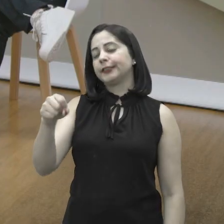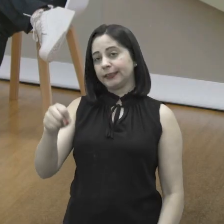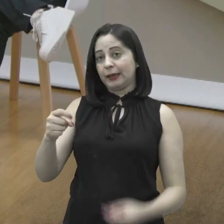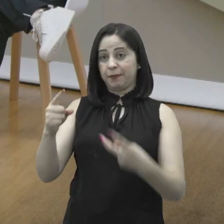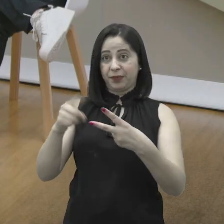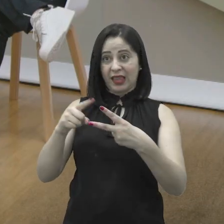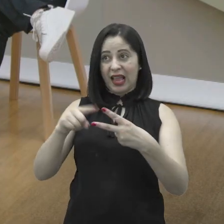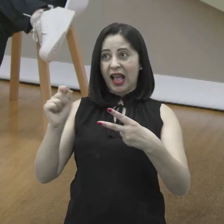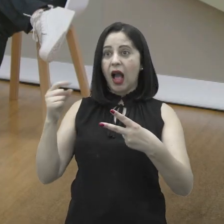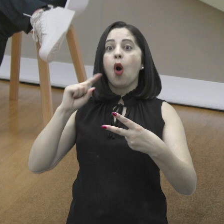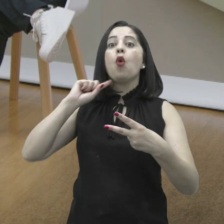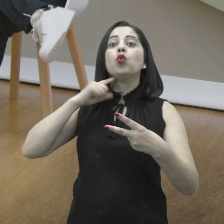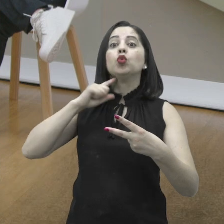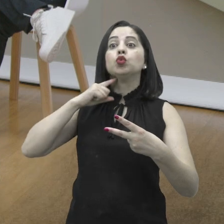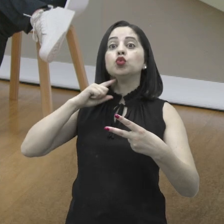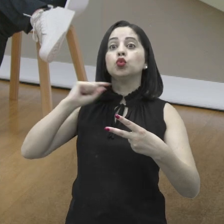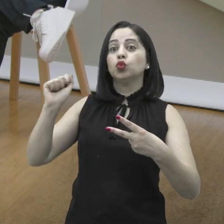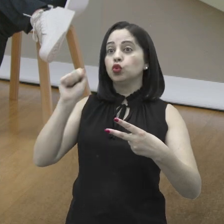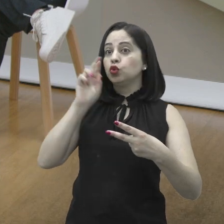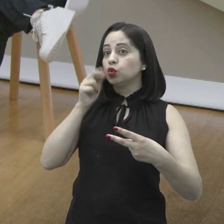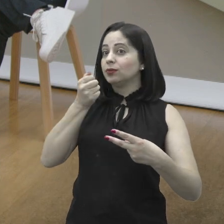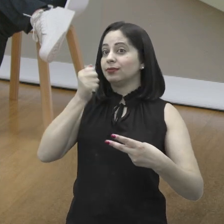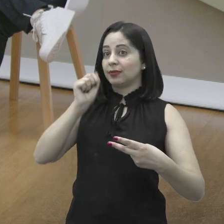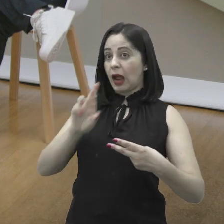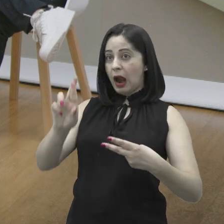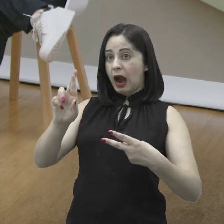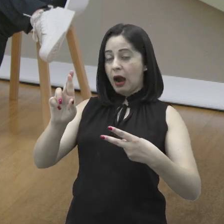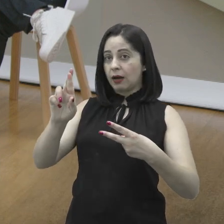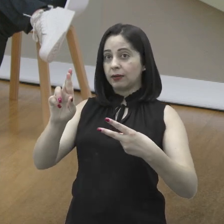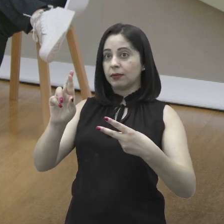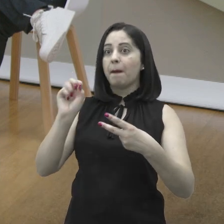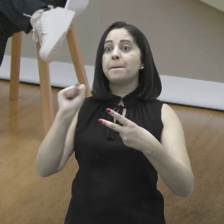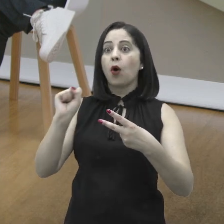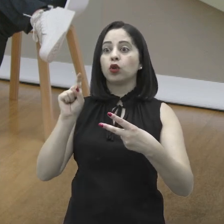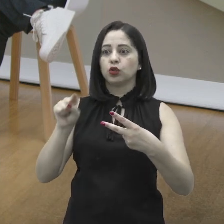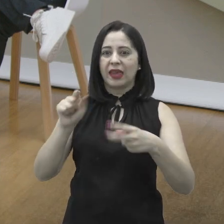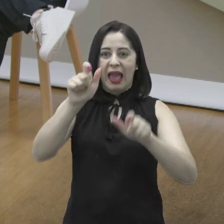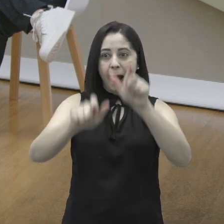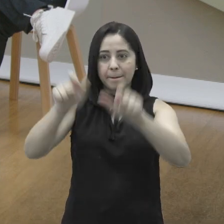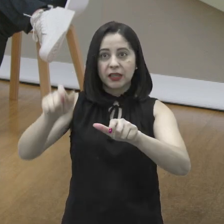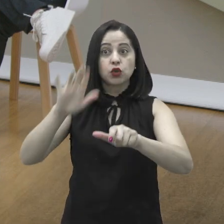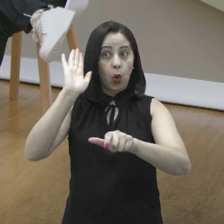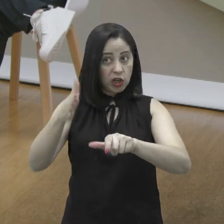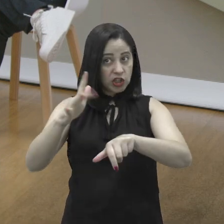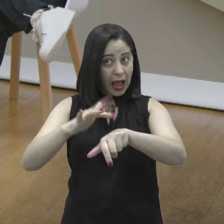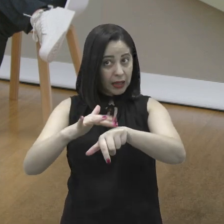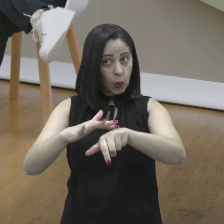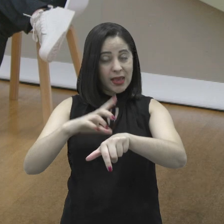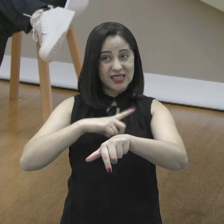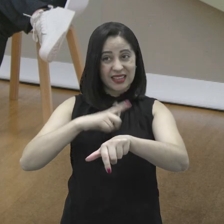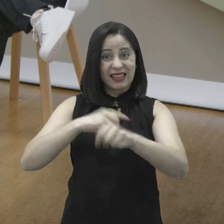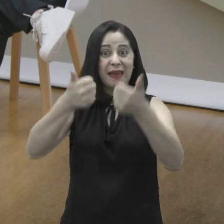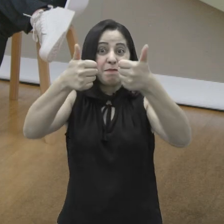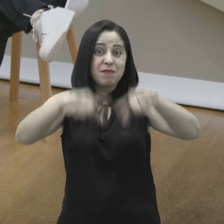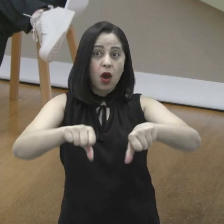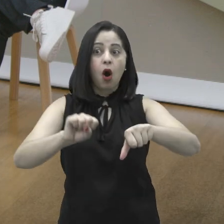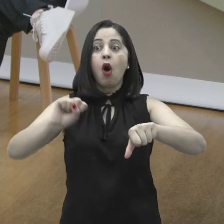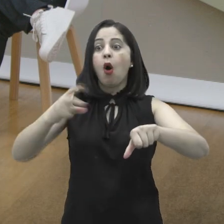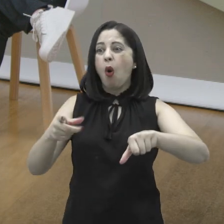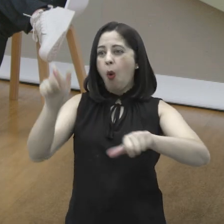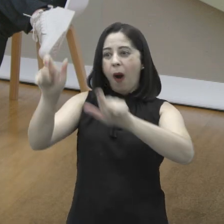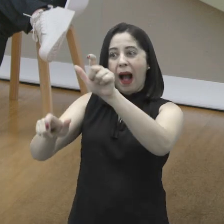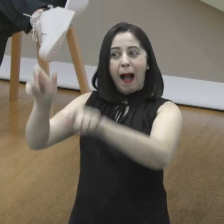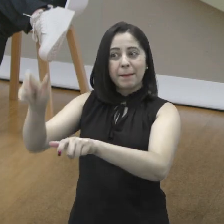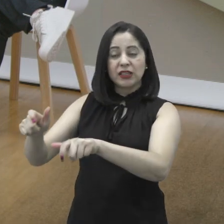Ela pode causar tanto uma piora aguda das doenças em pacientes que já possuem uma doença crônica, ou mesmo levar